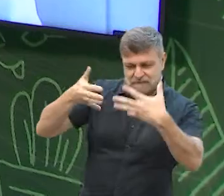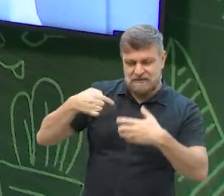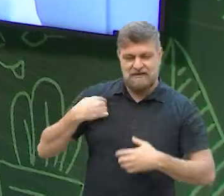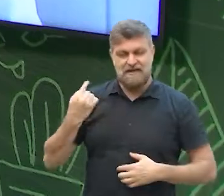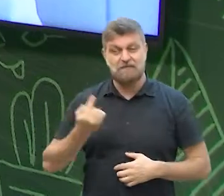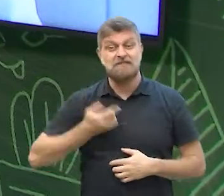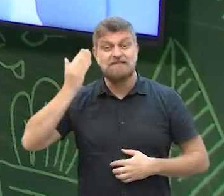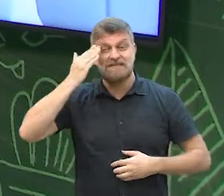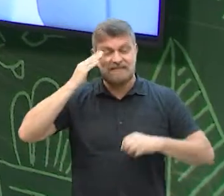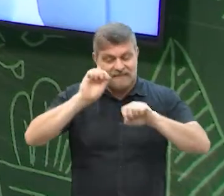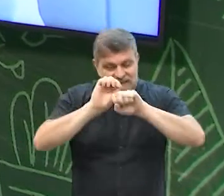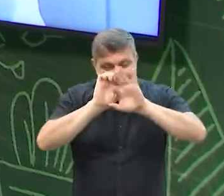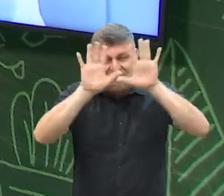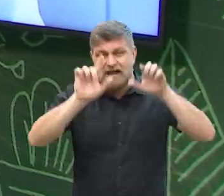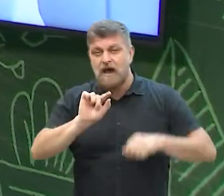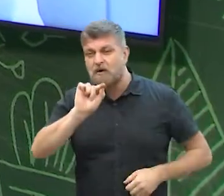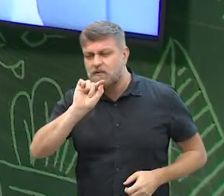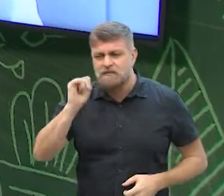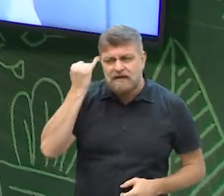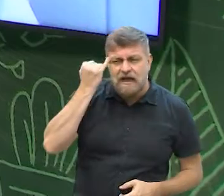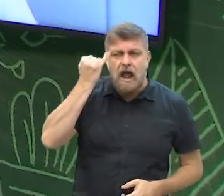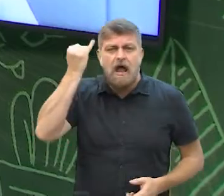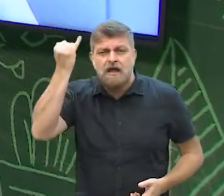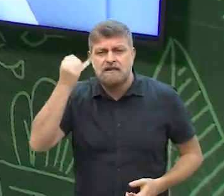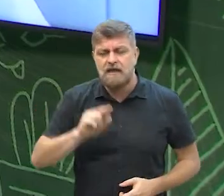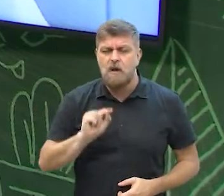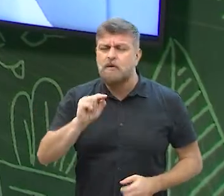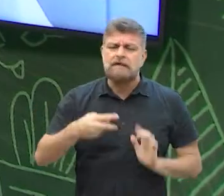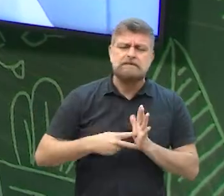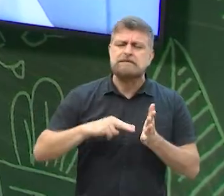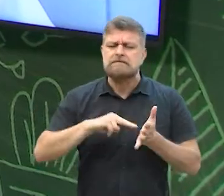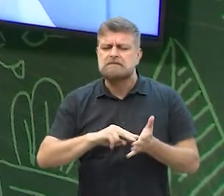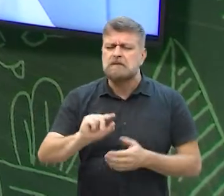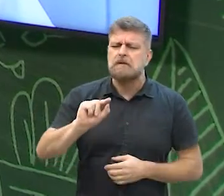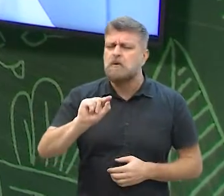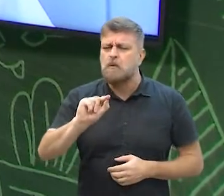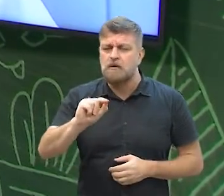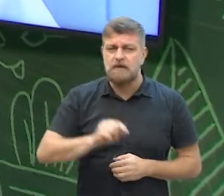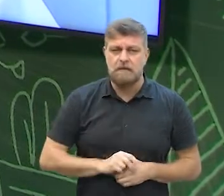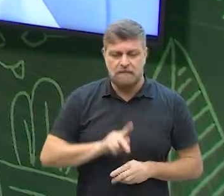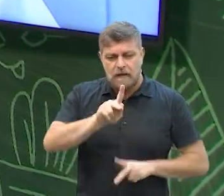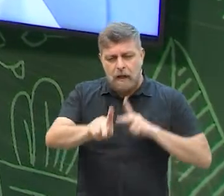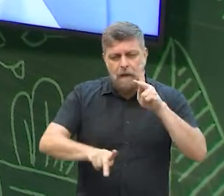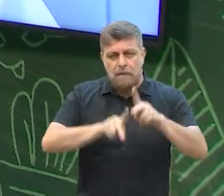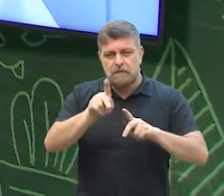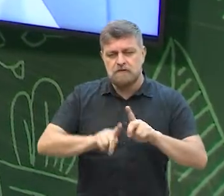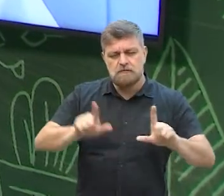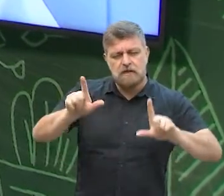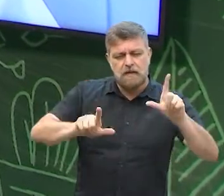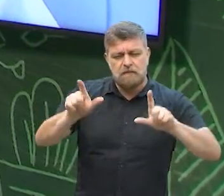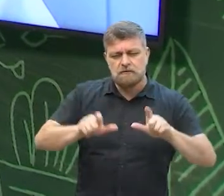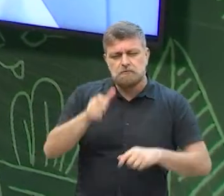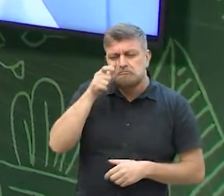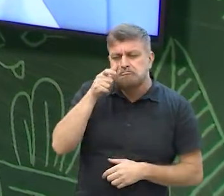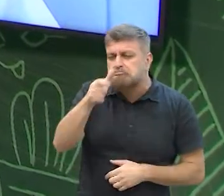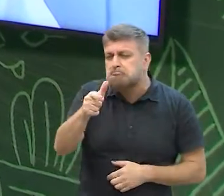explicar direitinho como que surgiu essa ideia, o que é isso exatamente para o público de casa entender. Tudo bem,